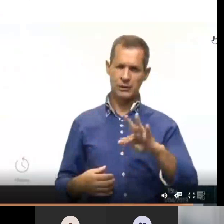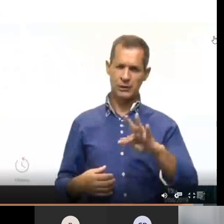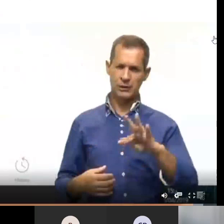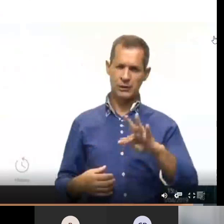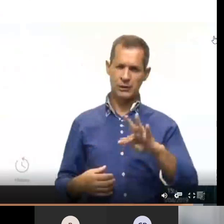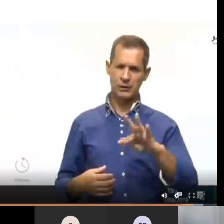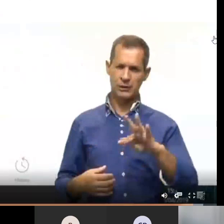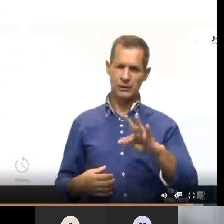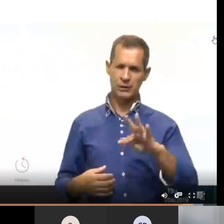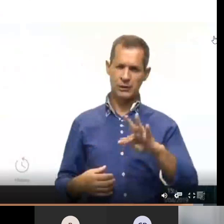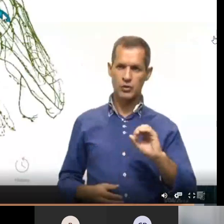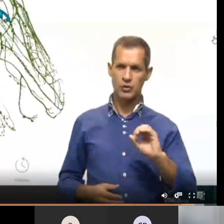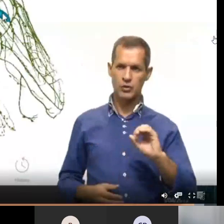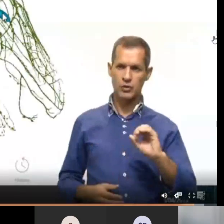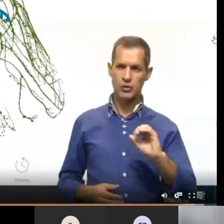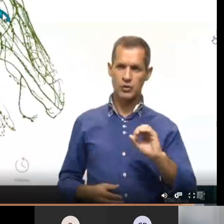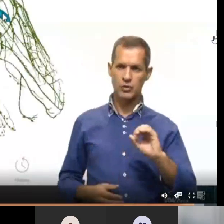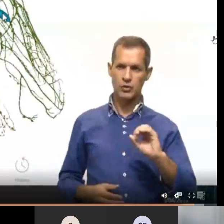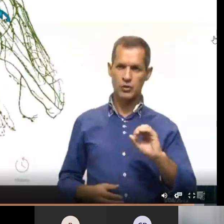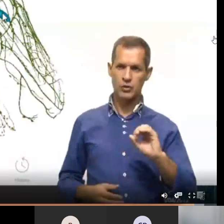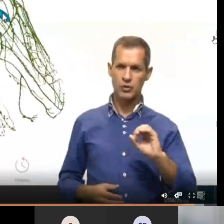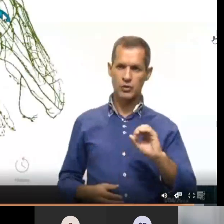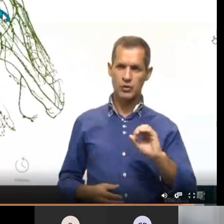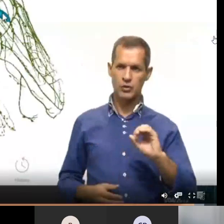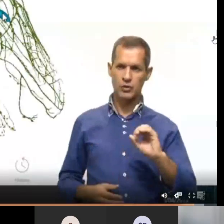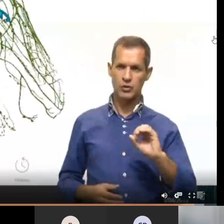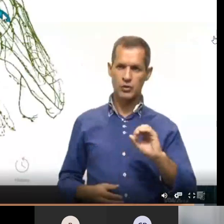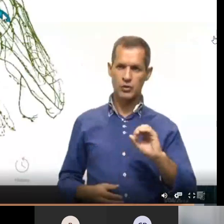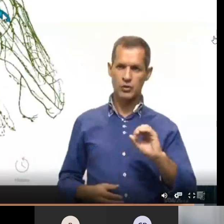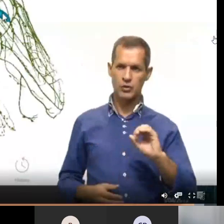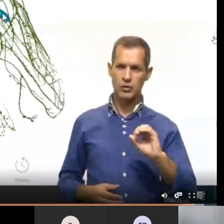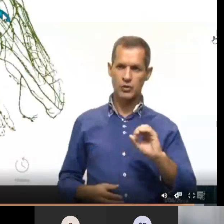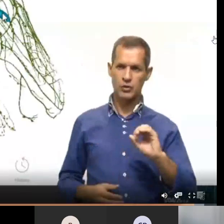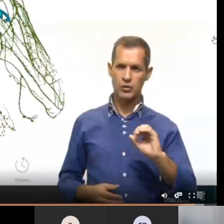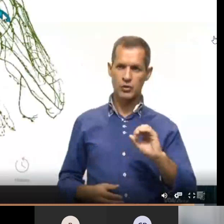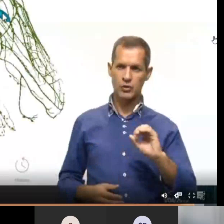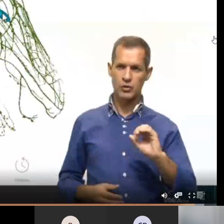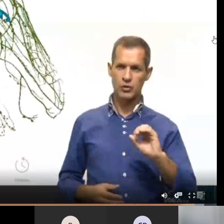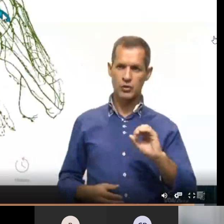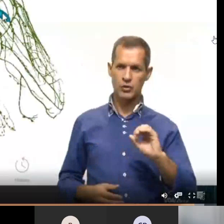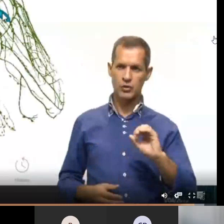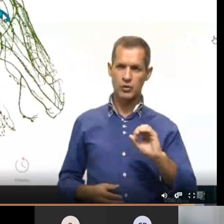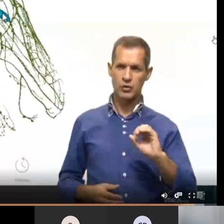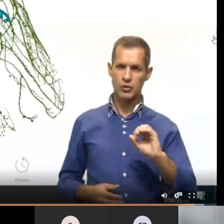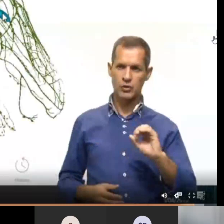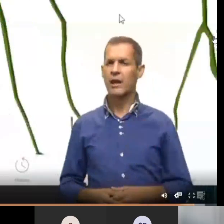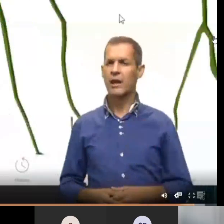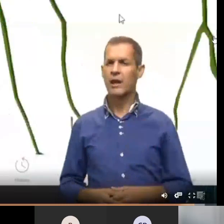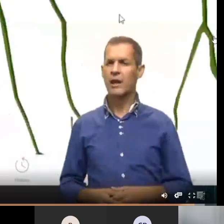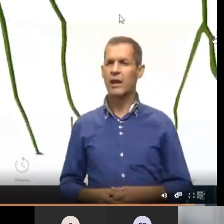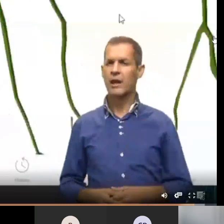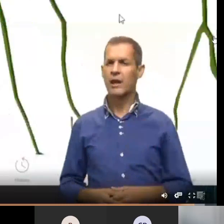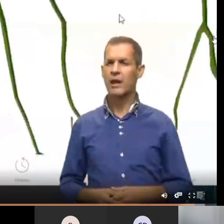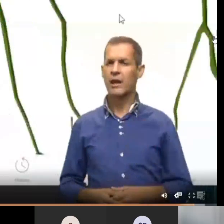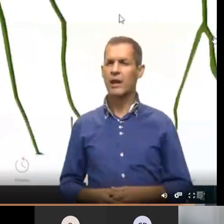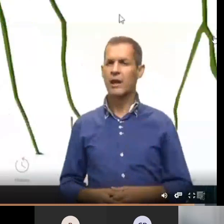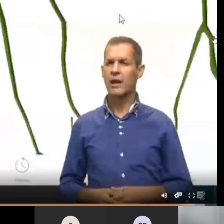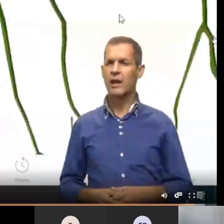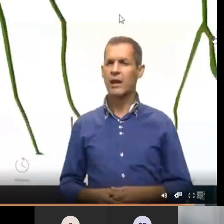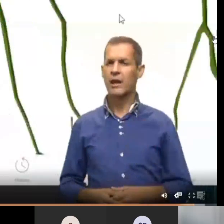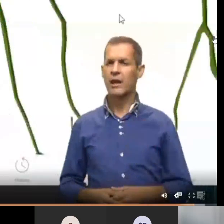o timo. Verifiquem a estrutura do timo. O timo fica nessa região torácica